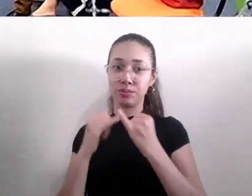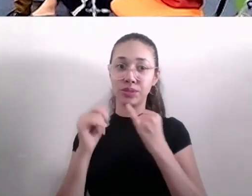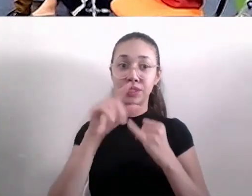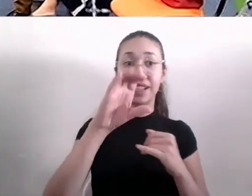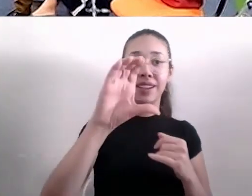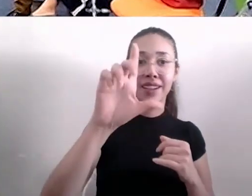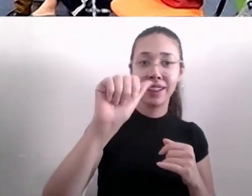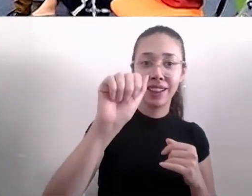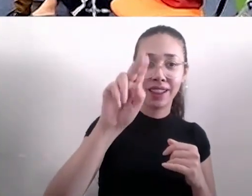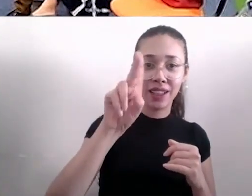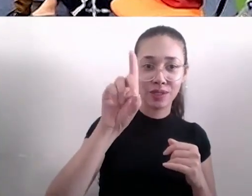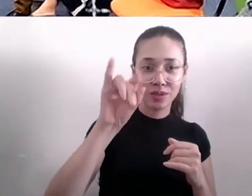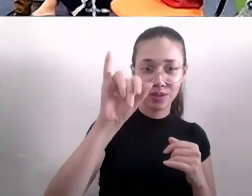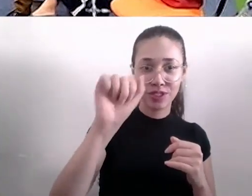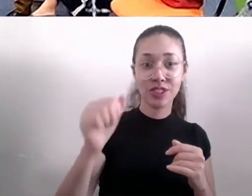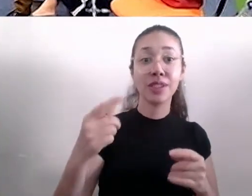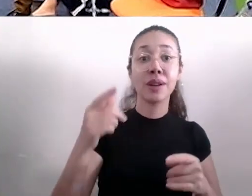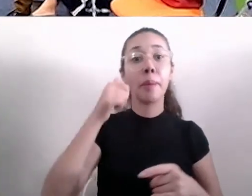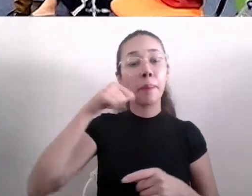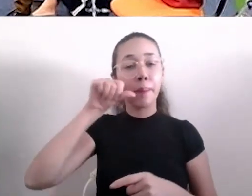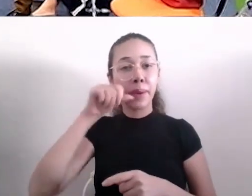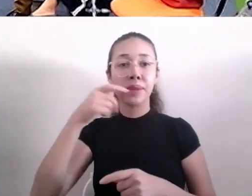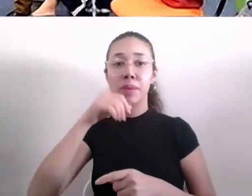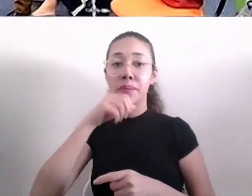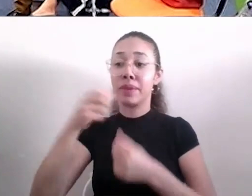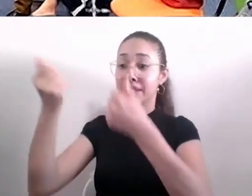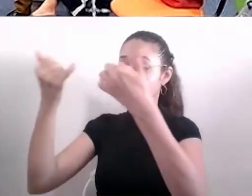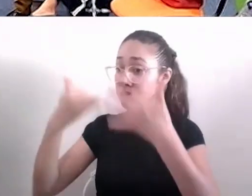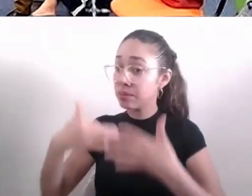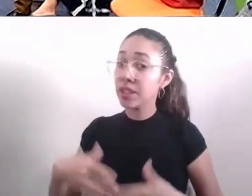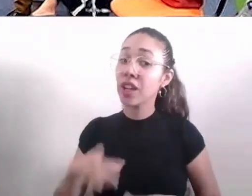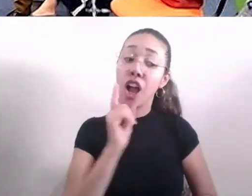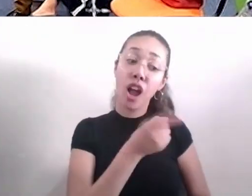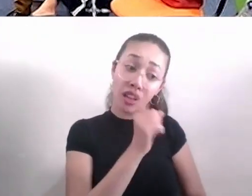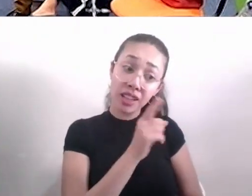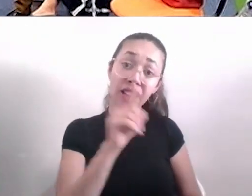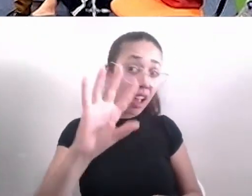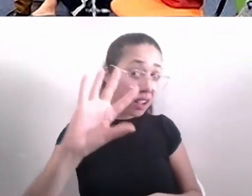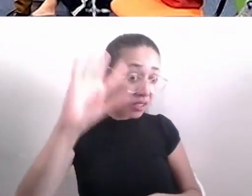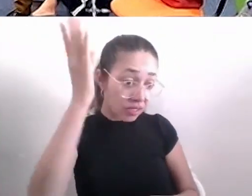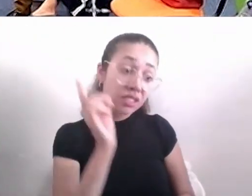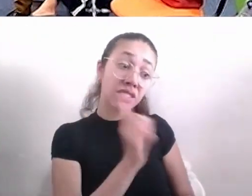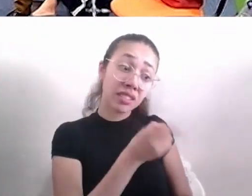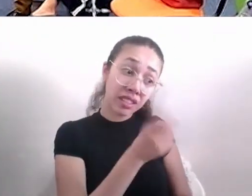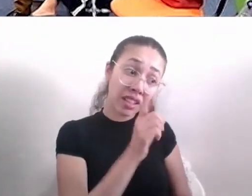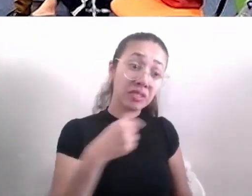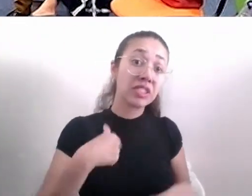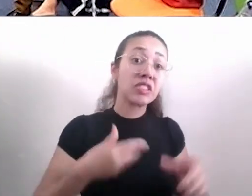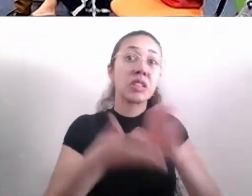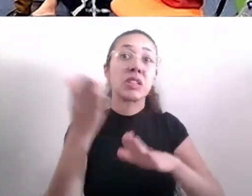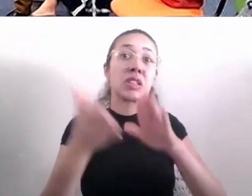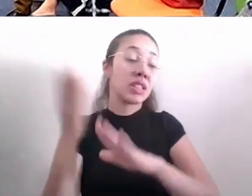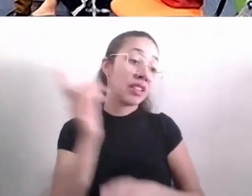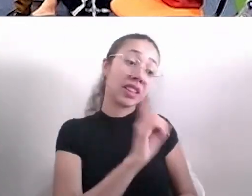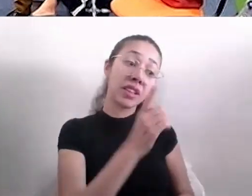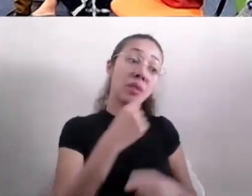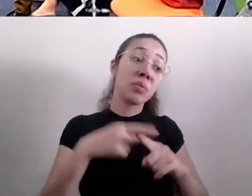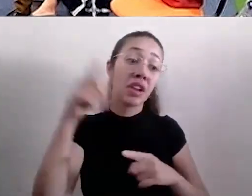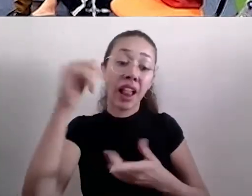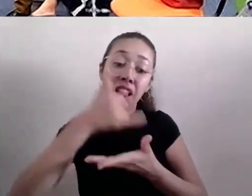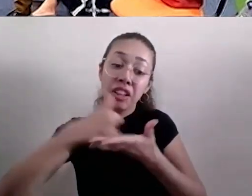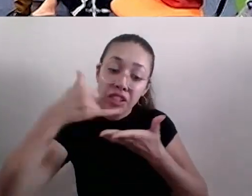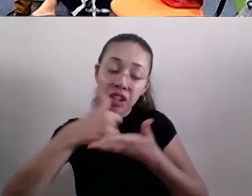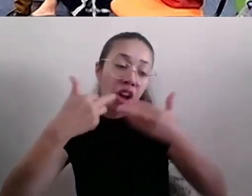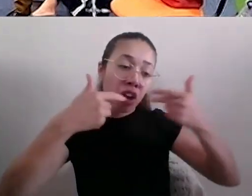ela usou a história da Cláudia para falar, tá vendo porque eu não te deixo sair? Tá vendo? Olha só, ela usava drogas e não sei